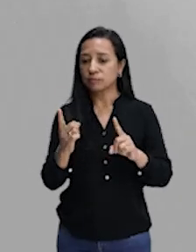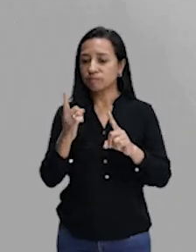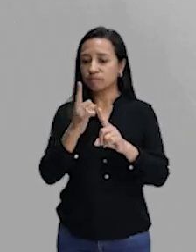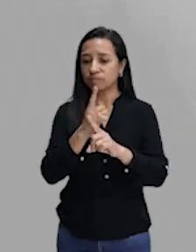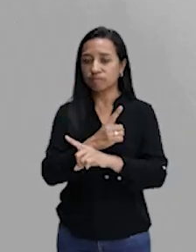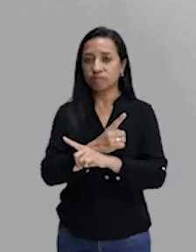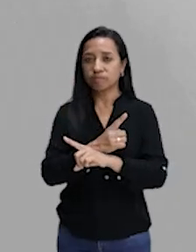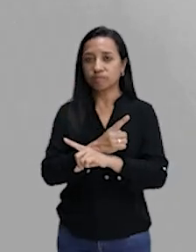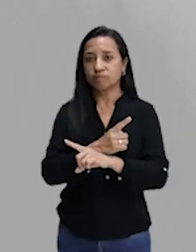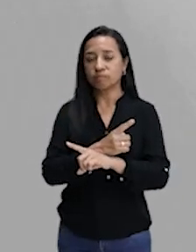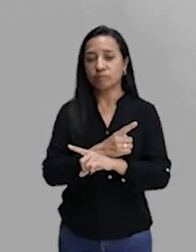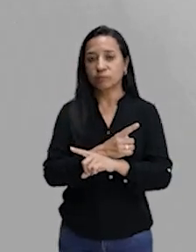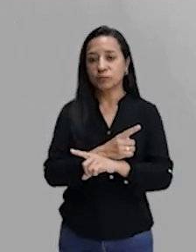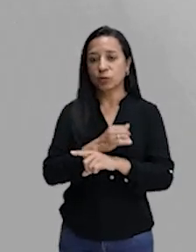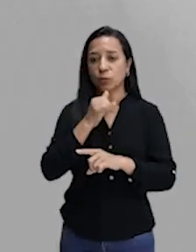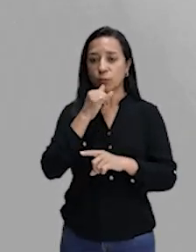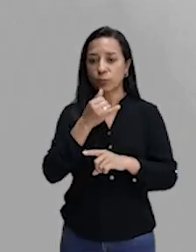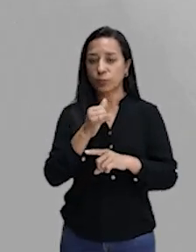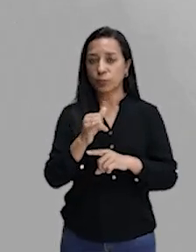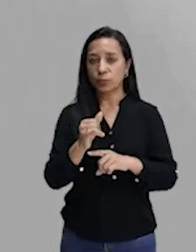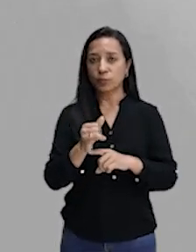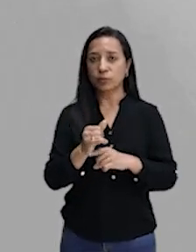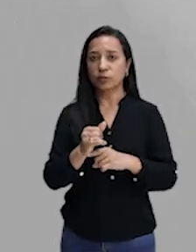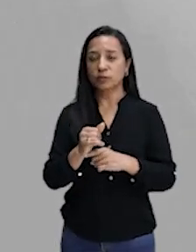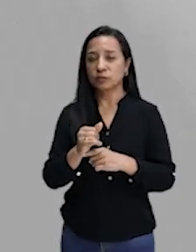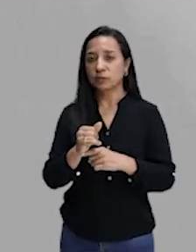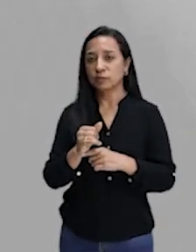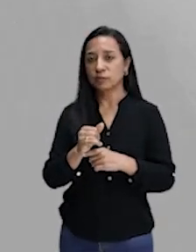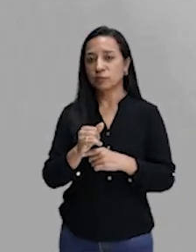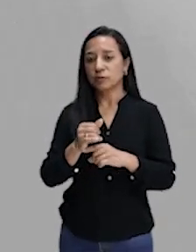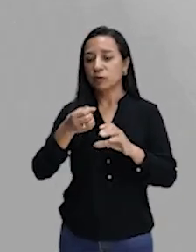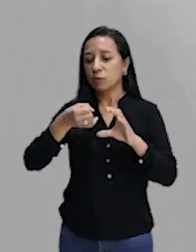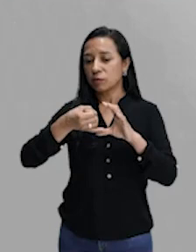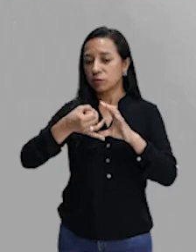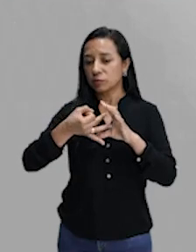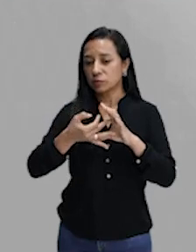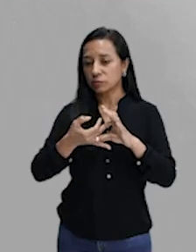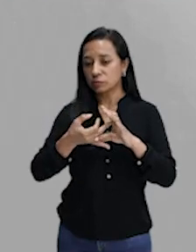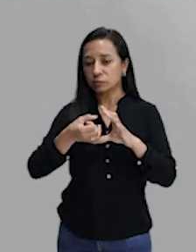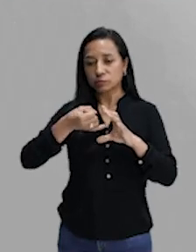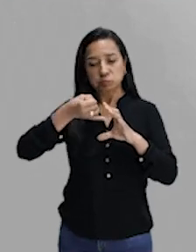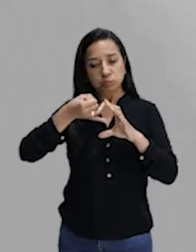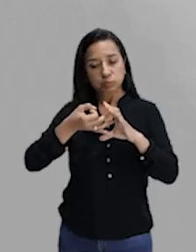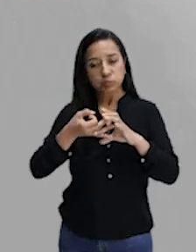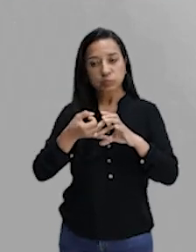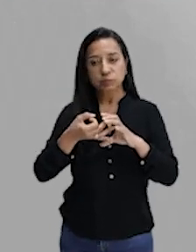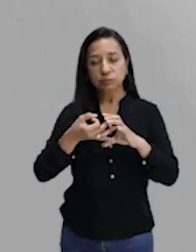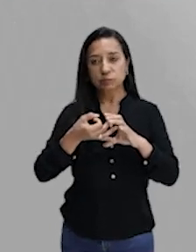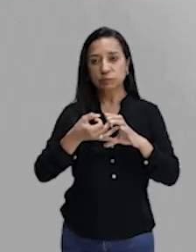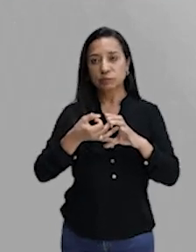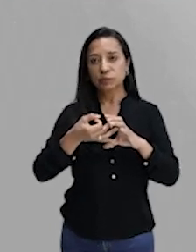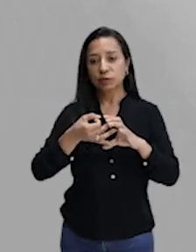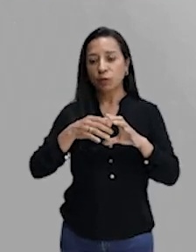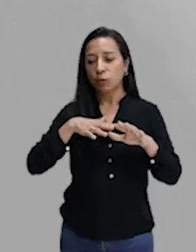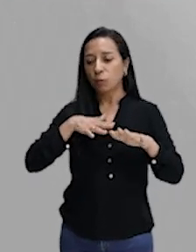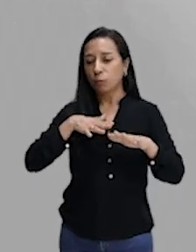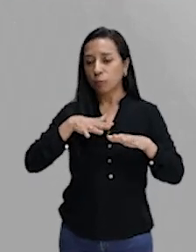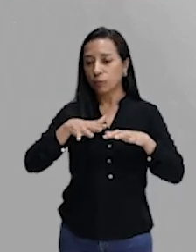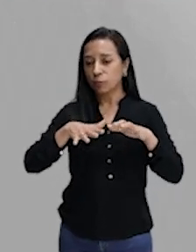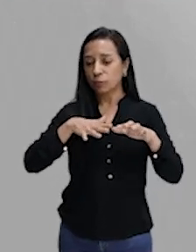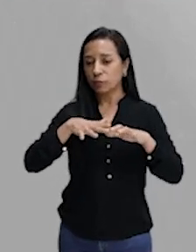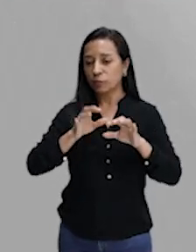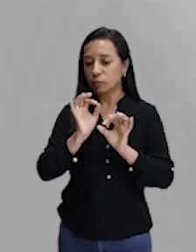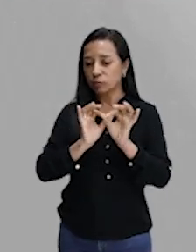né então a corrente elétrica ela é caracterizada pelo né Ela é consequência do movimento